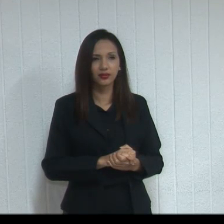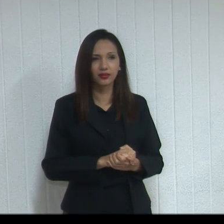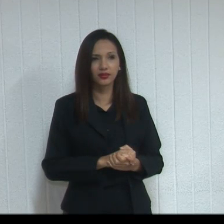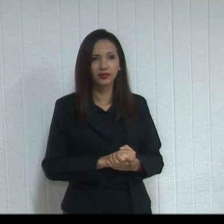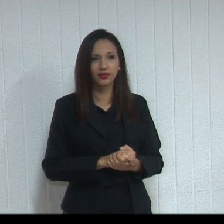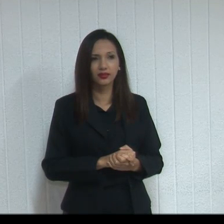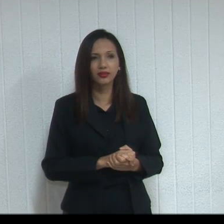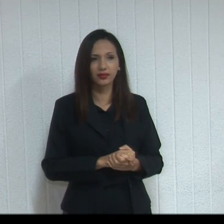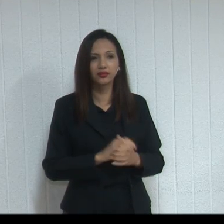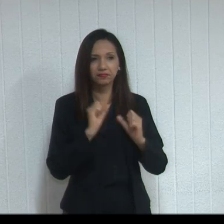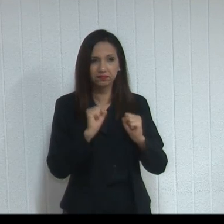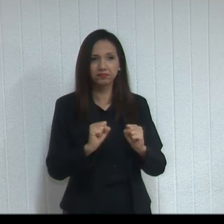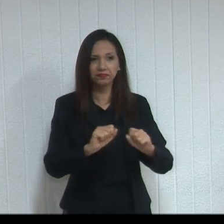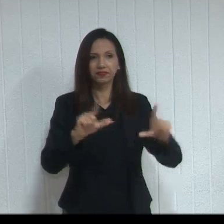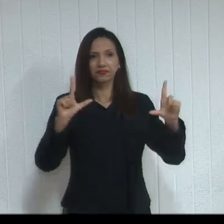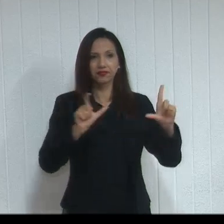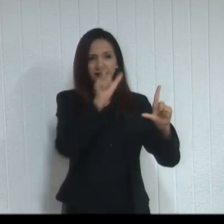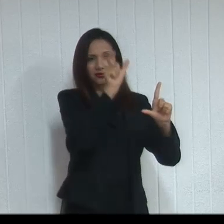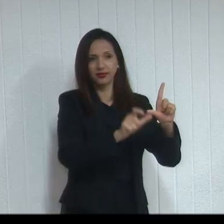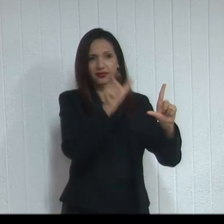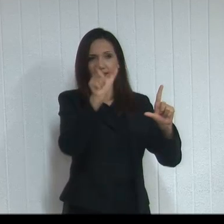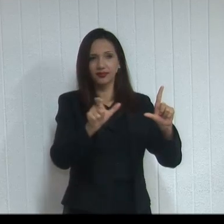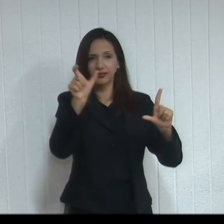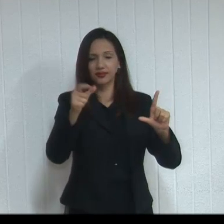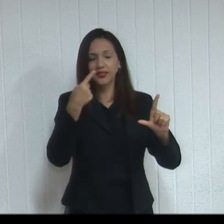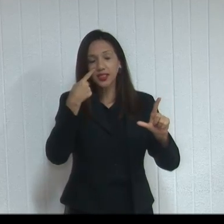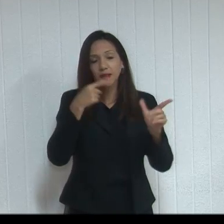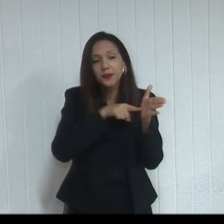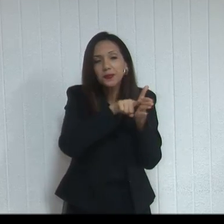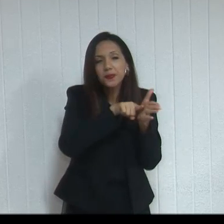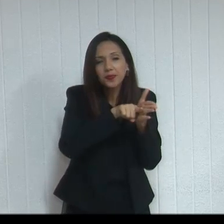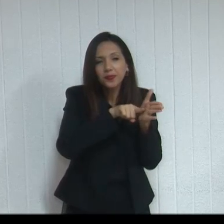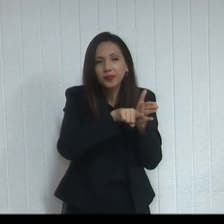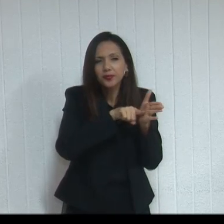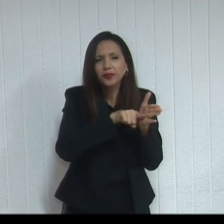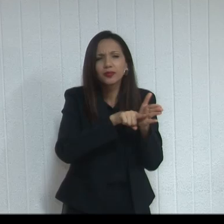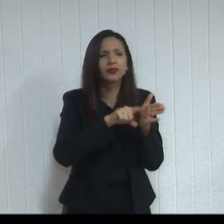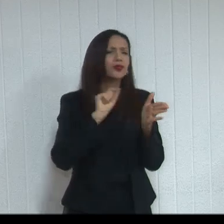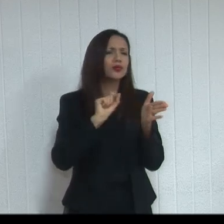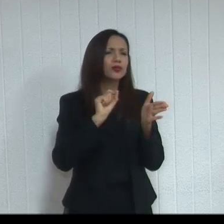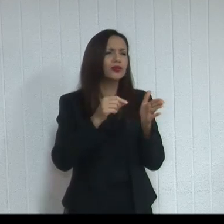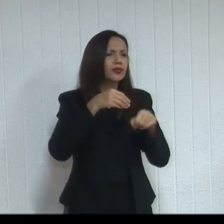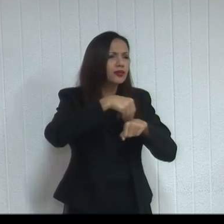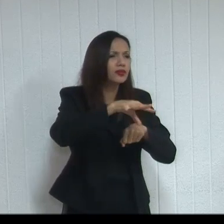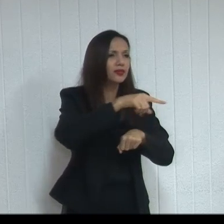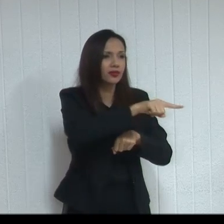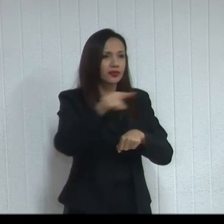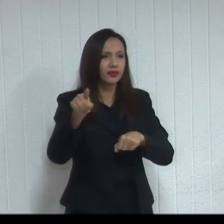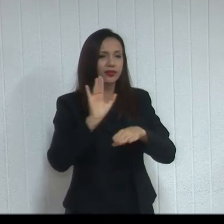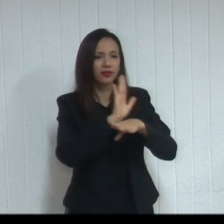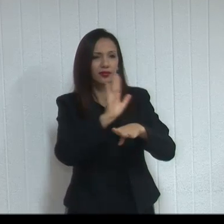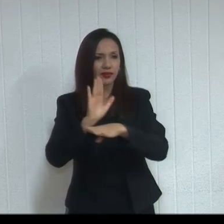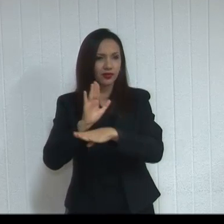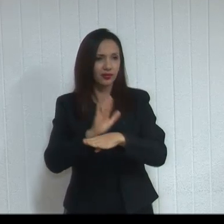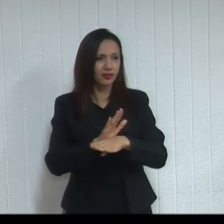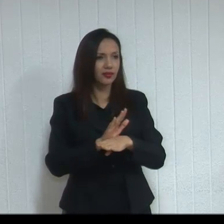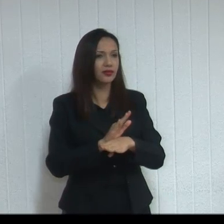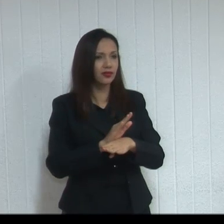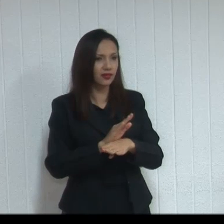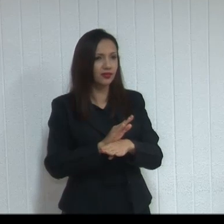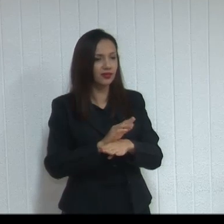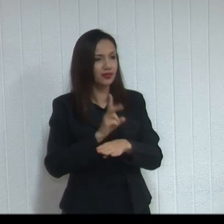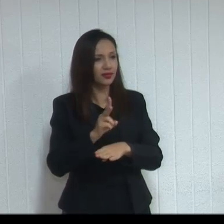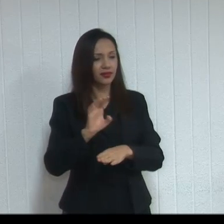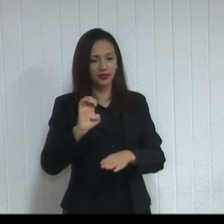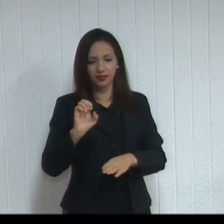Isso, pode colocar esse gráfico. Também fui pesquisar. O que eu quero trazer de contribuição hoje, o Edson sempre nos